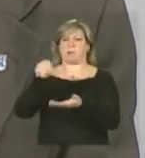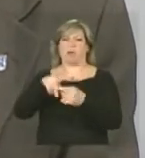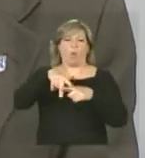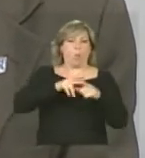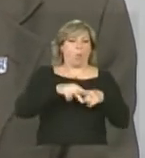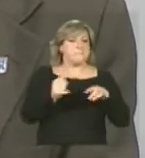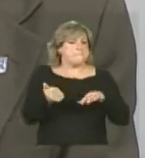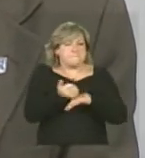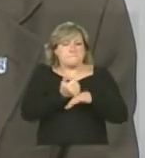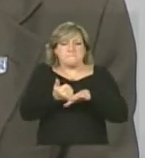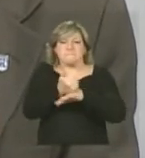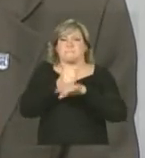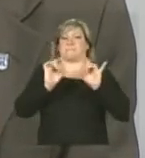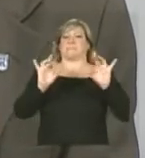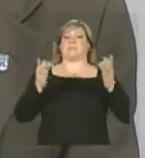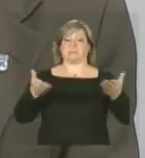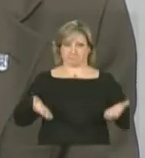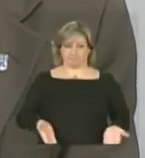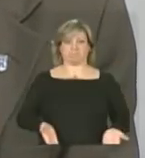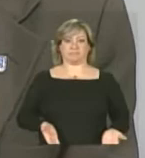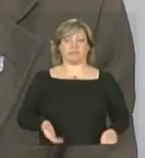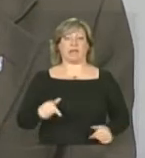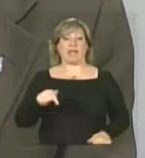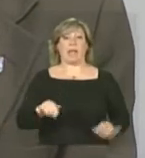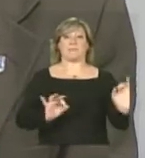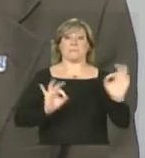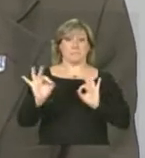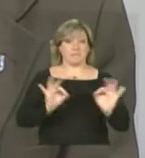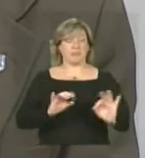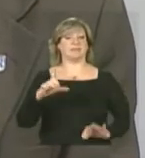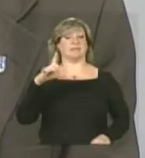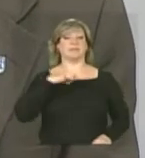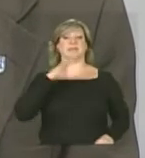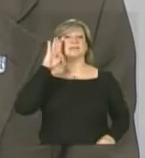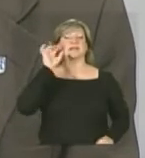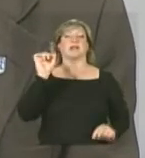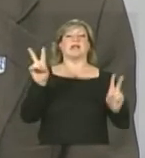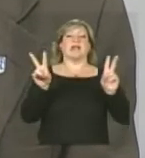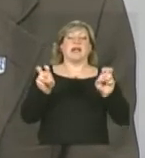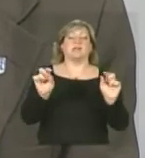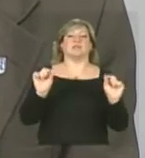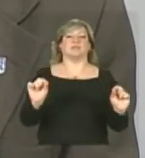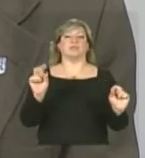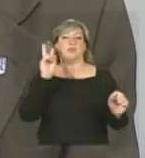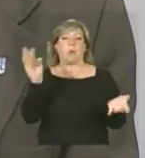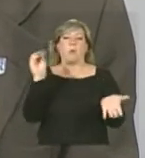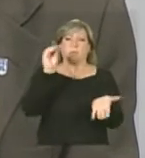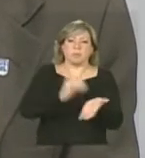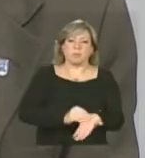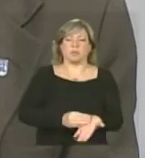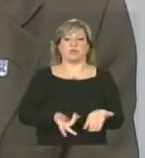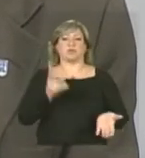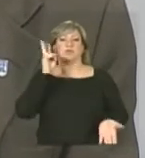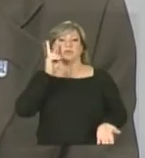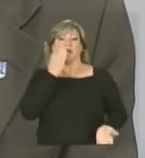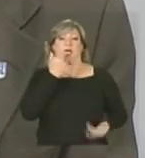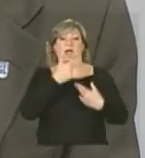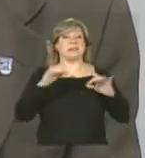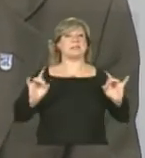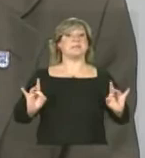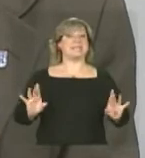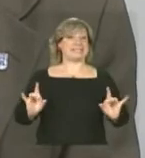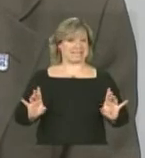aperfeiçoamentos que o plano merece. O plano contempla as questões que são colocadas no que se refere à alimentação